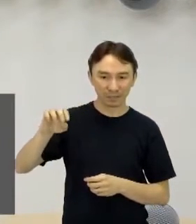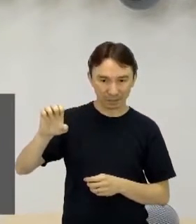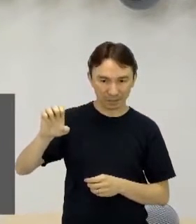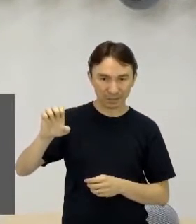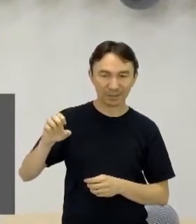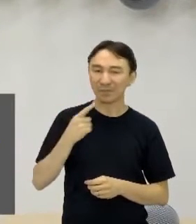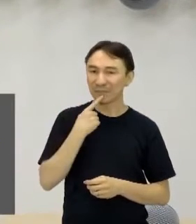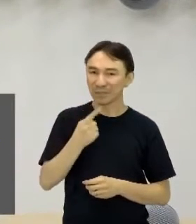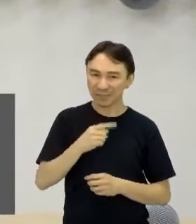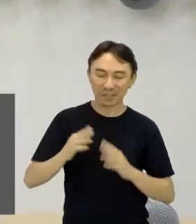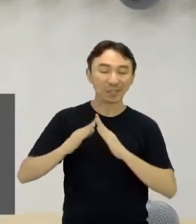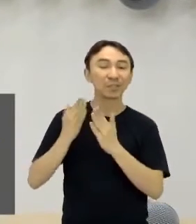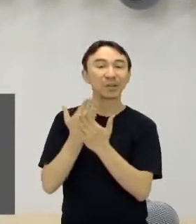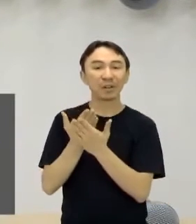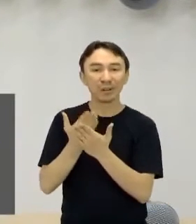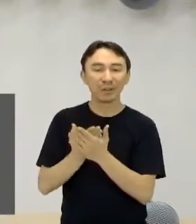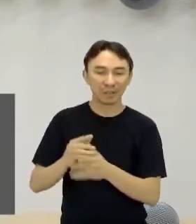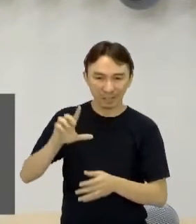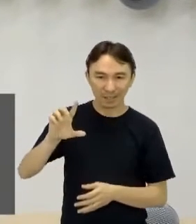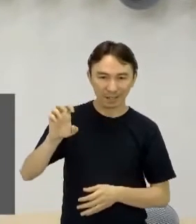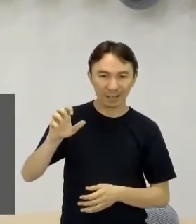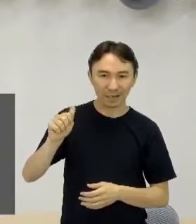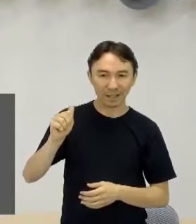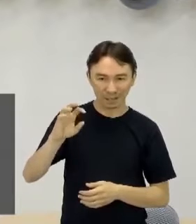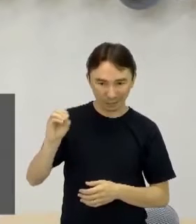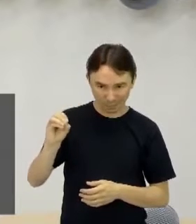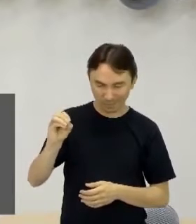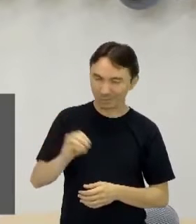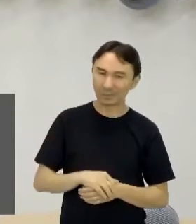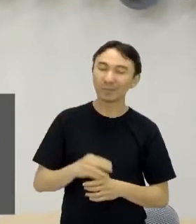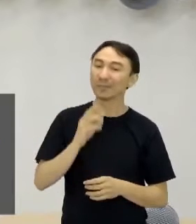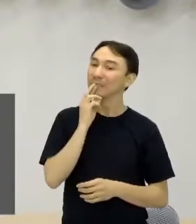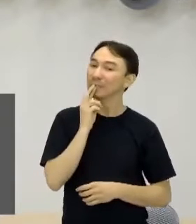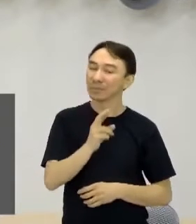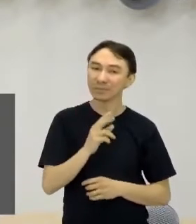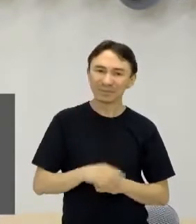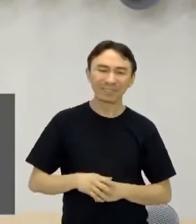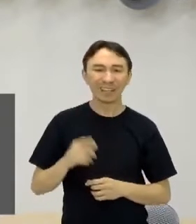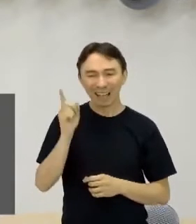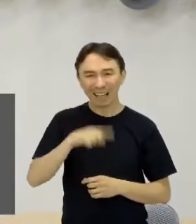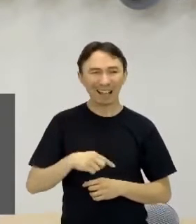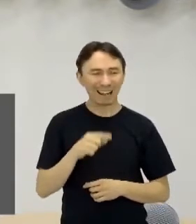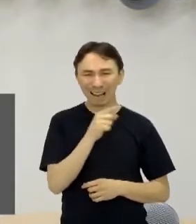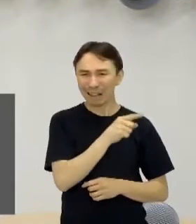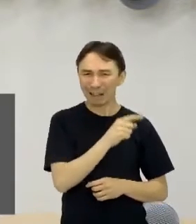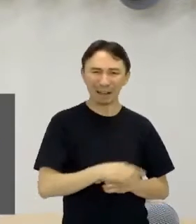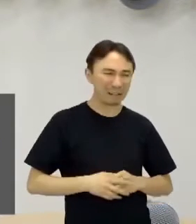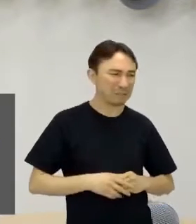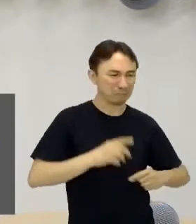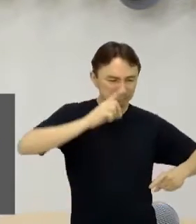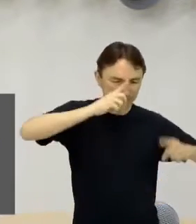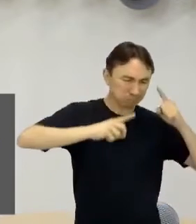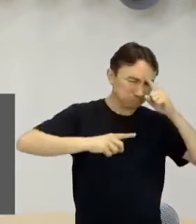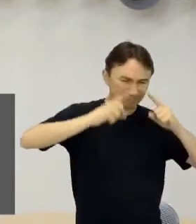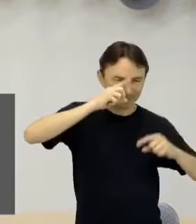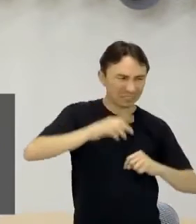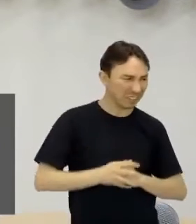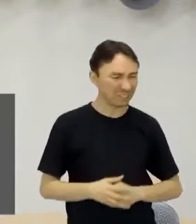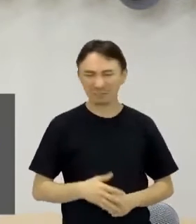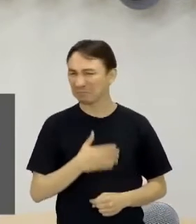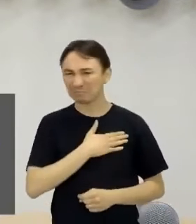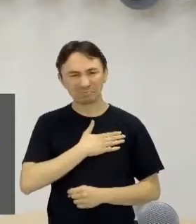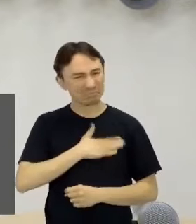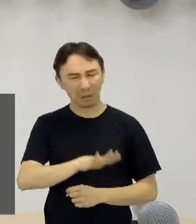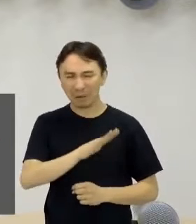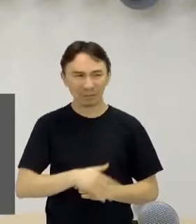tá? Lá da escola Luiz de Souza Leão, participando aqui, mandando a resposta. Descontentamento com o período regencial, Jana, acabou levando a